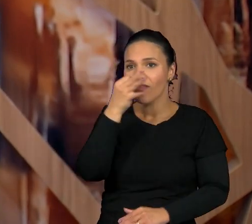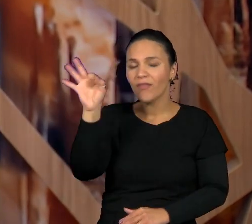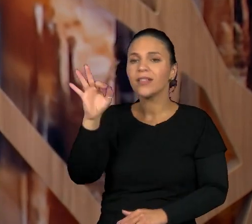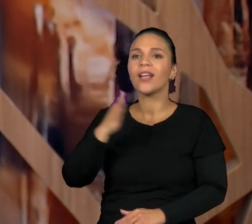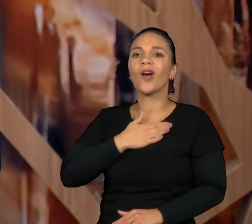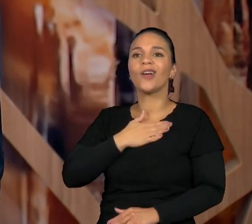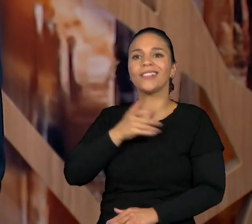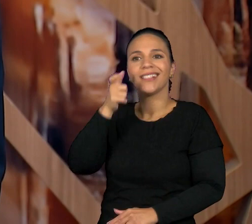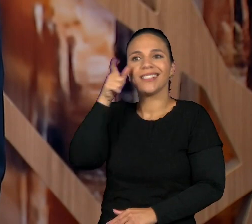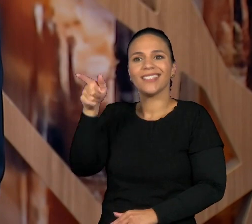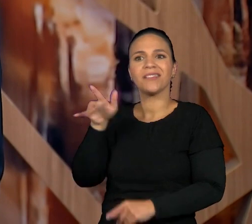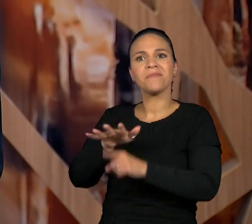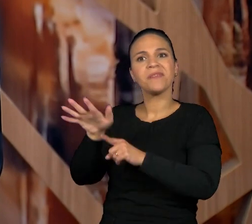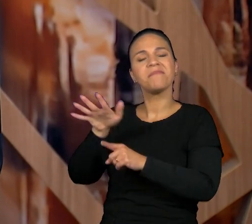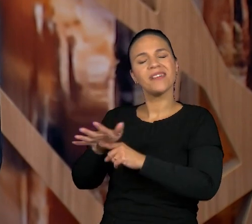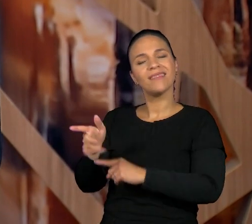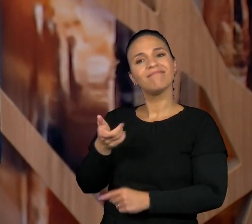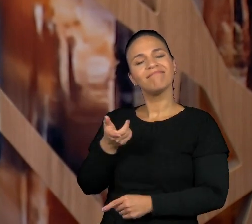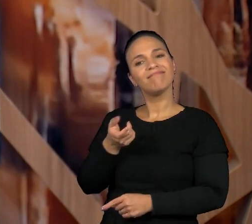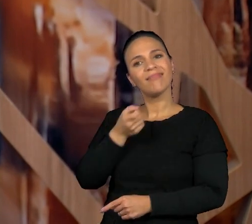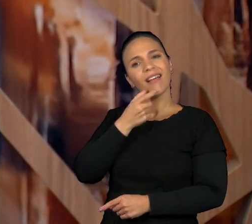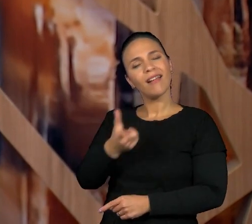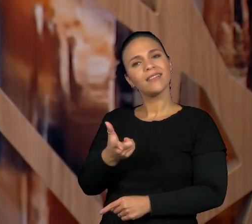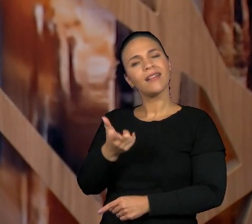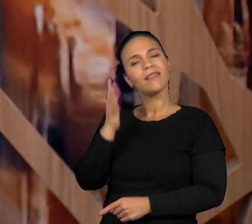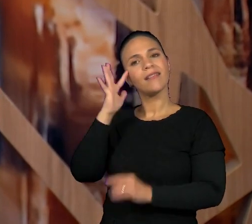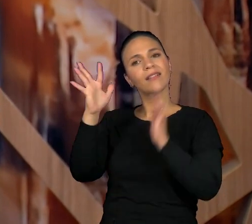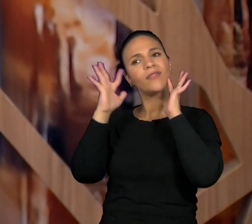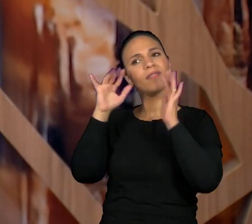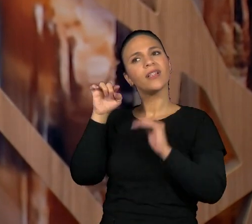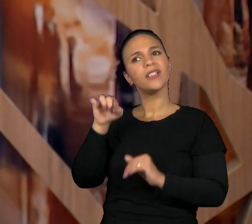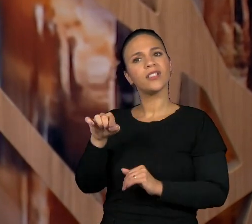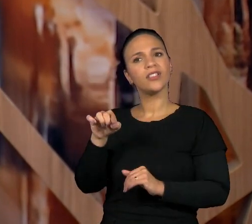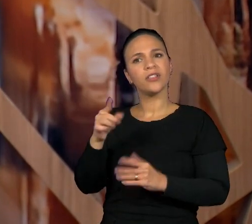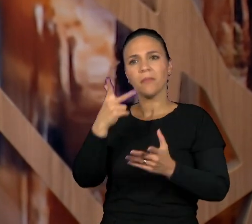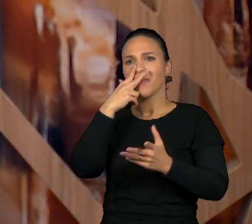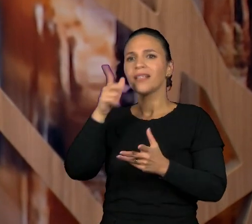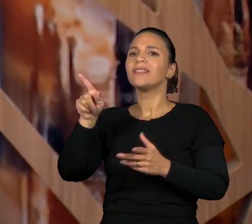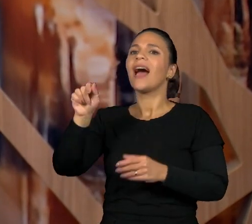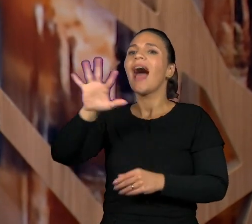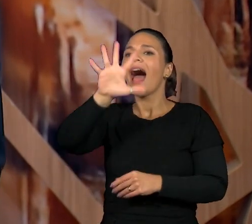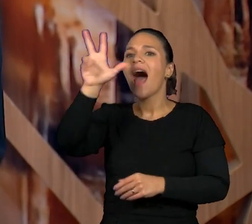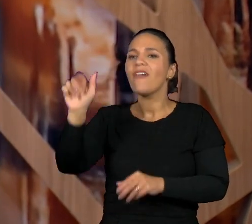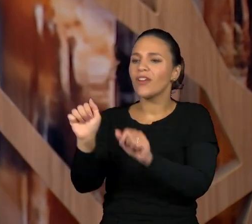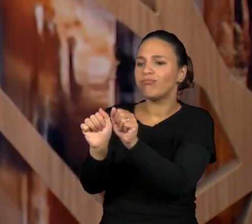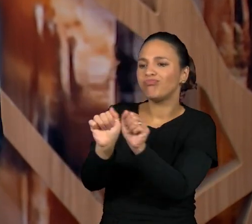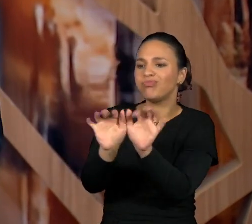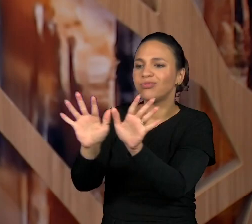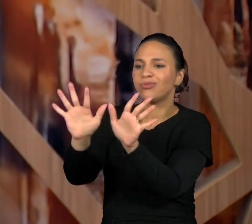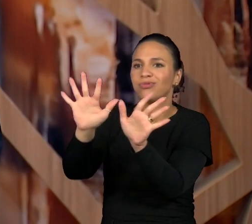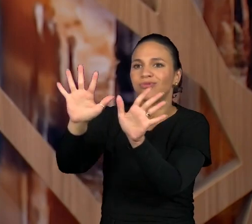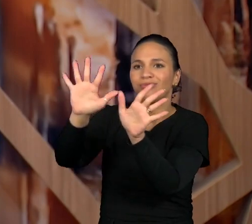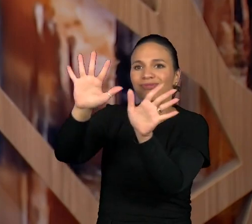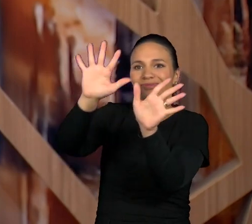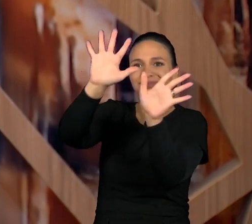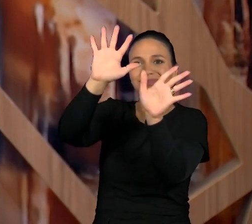um aspecto global também, né, dessa diáspora afroatlântica